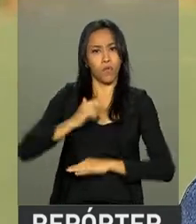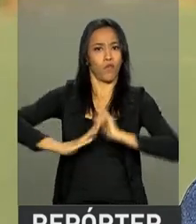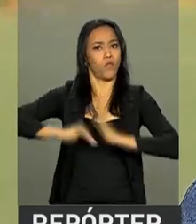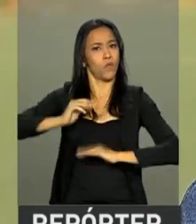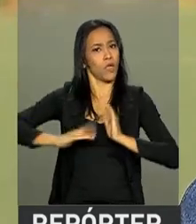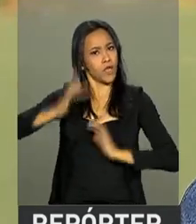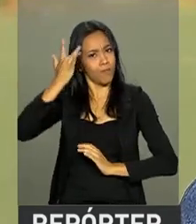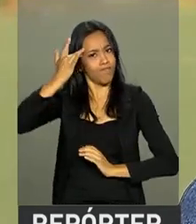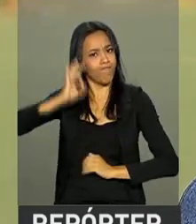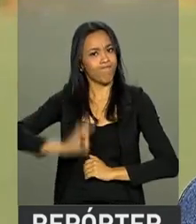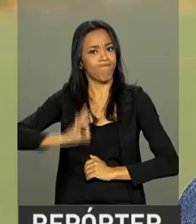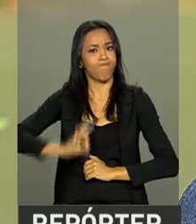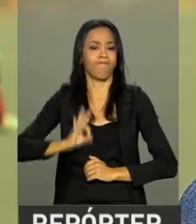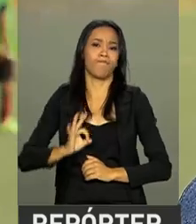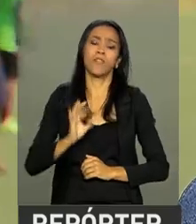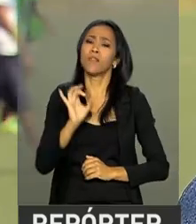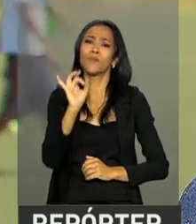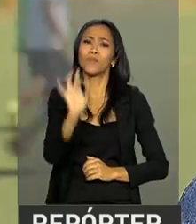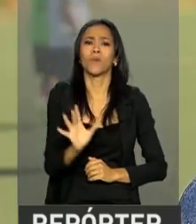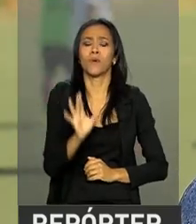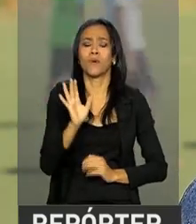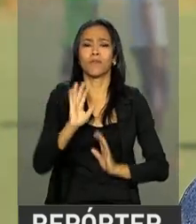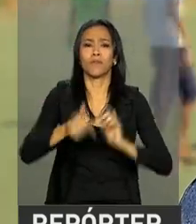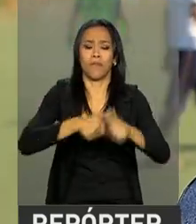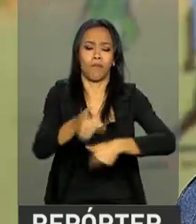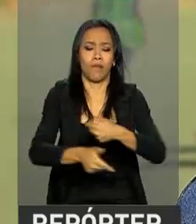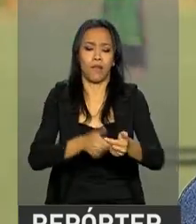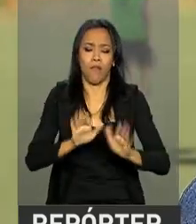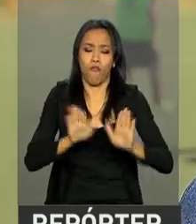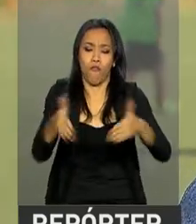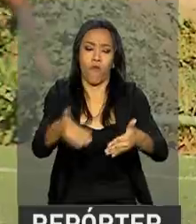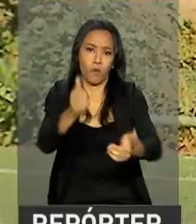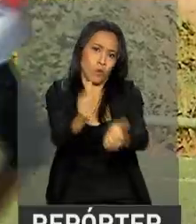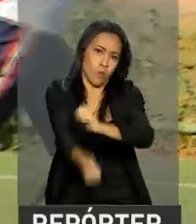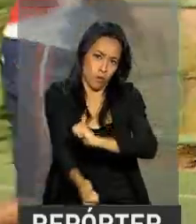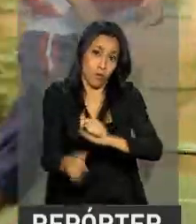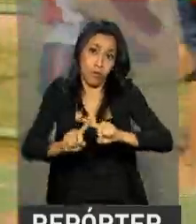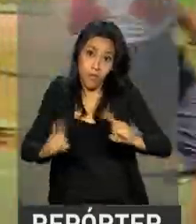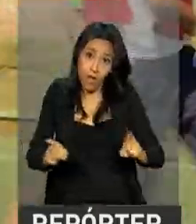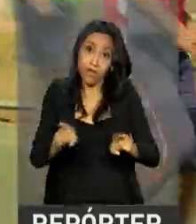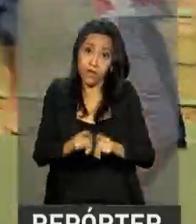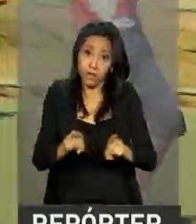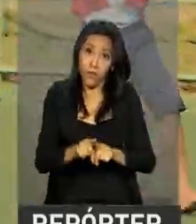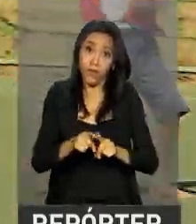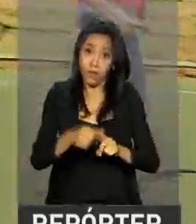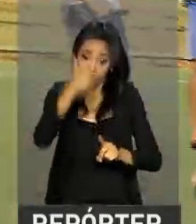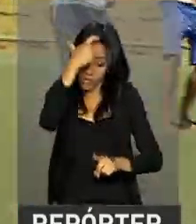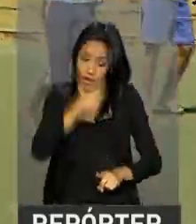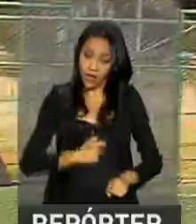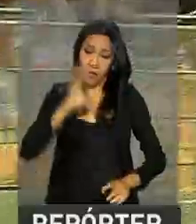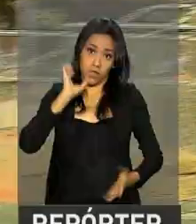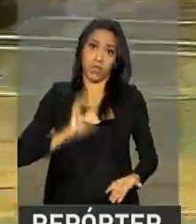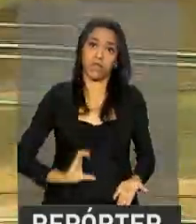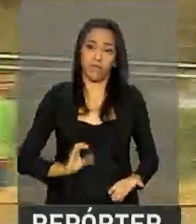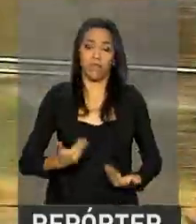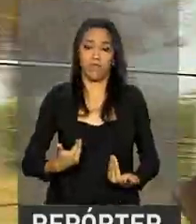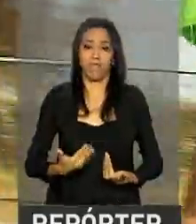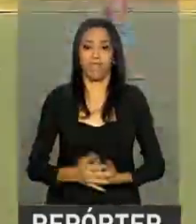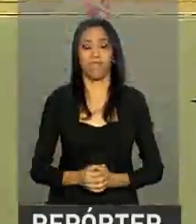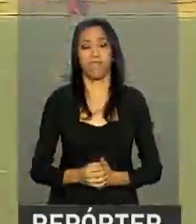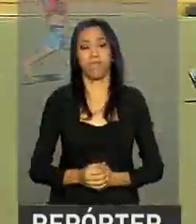né para trabalhar não só é a parte esportiva mas essa parte do da formação do cidadão